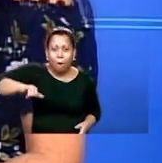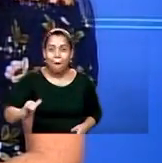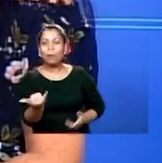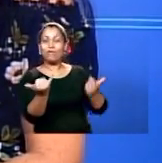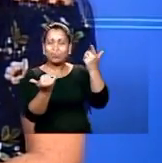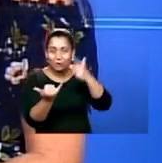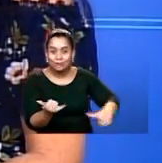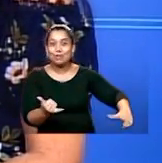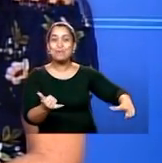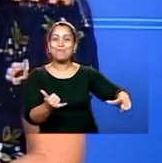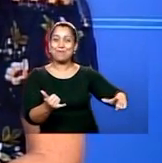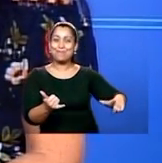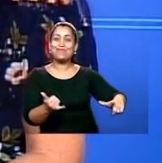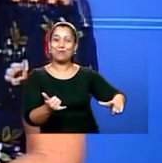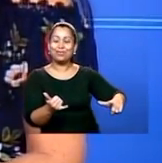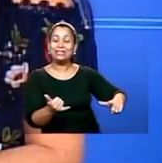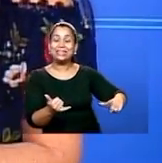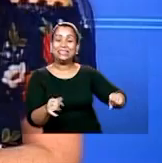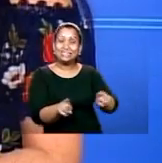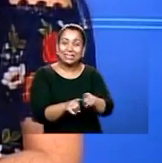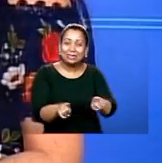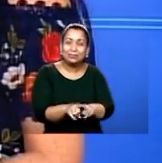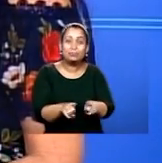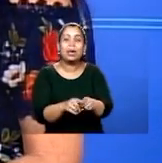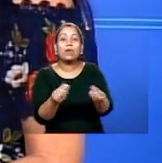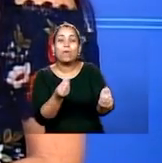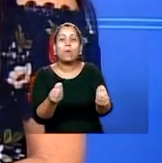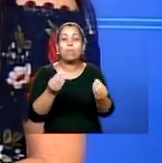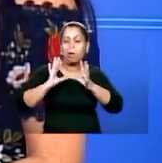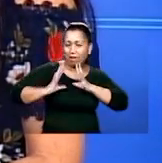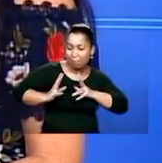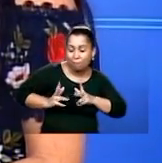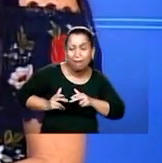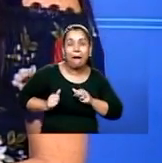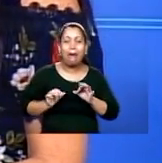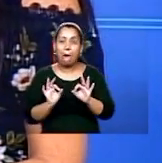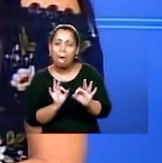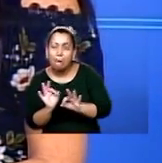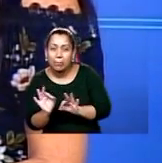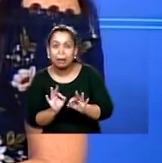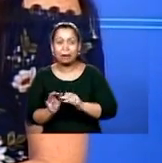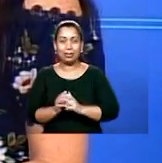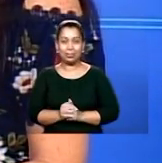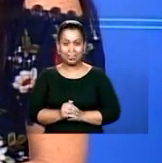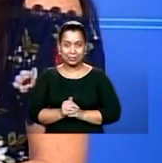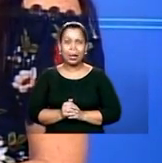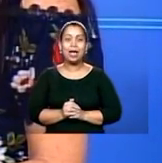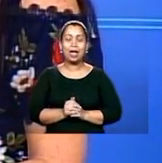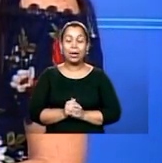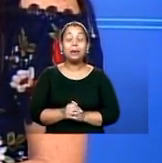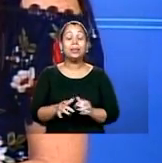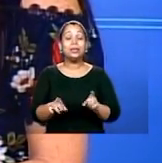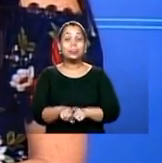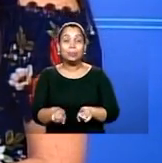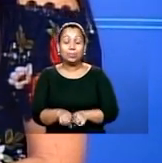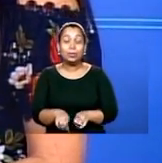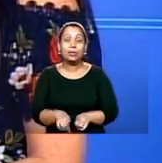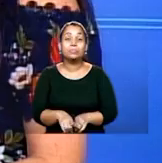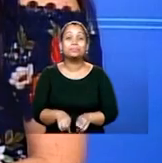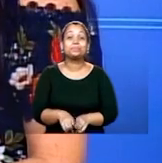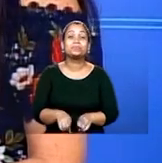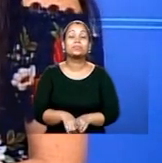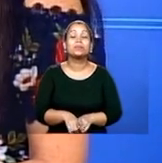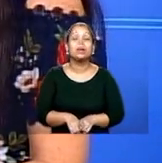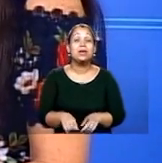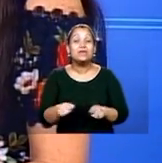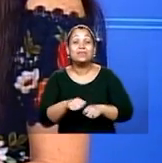reaproveitar, de como processar, o projeto do banco, né, com relação a